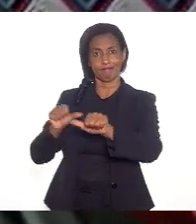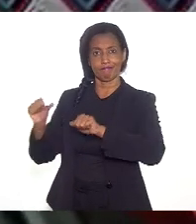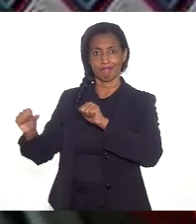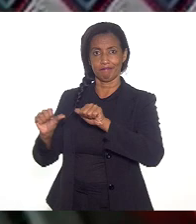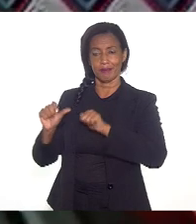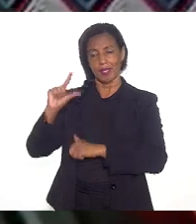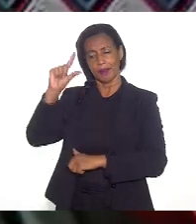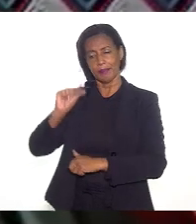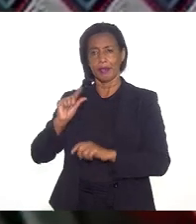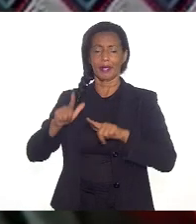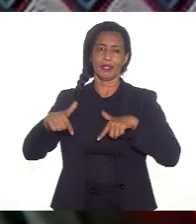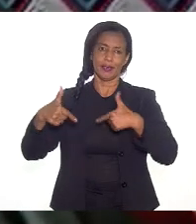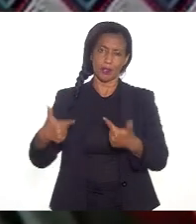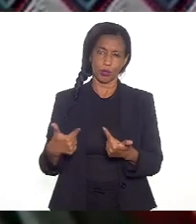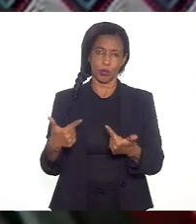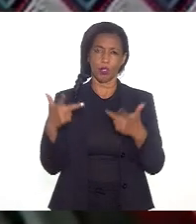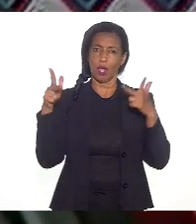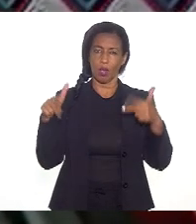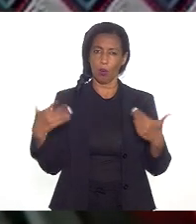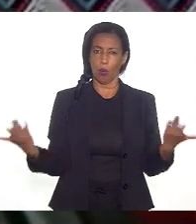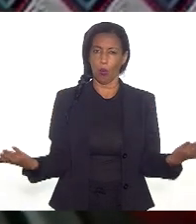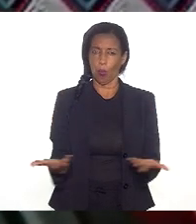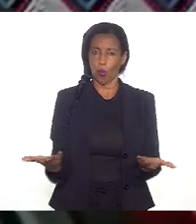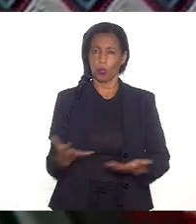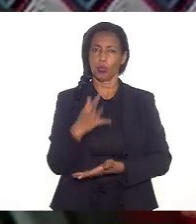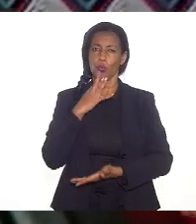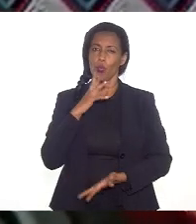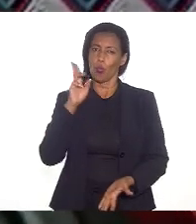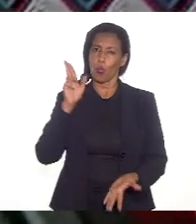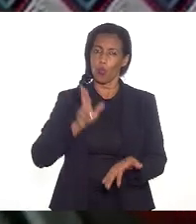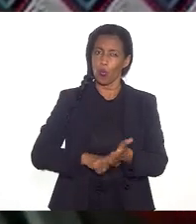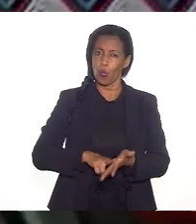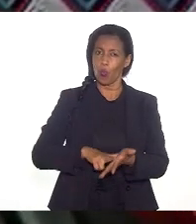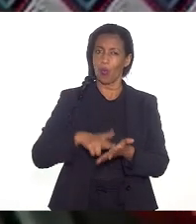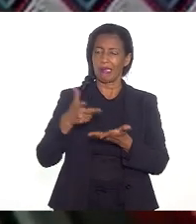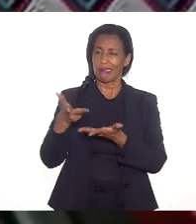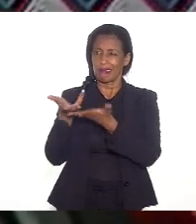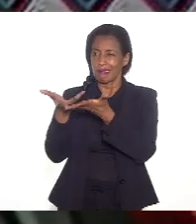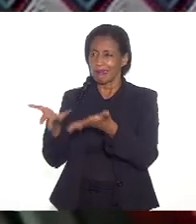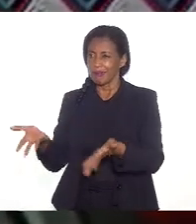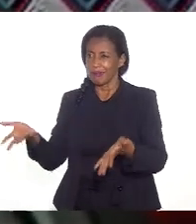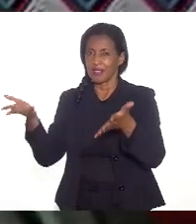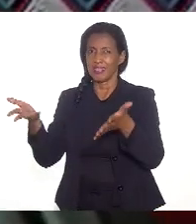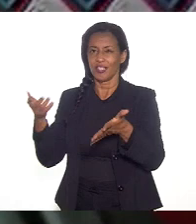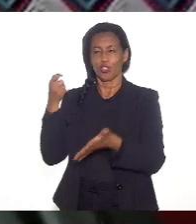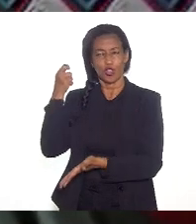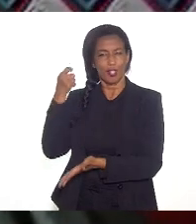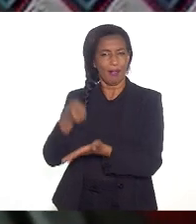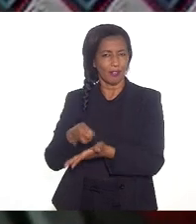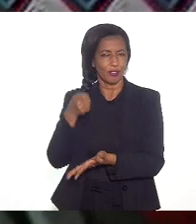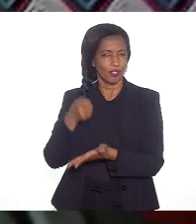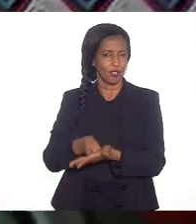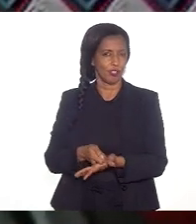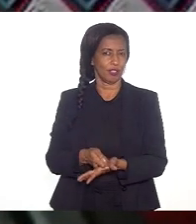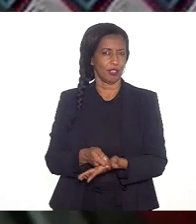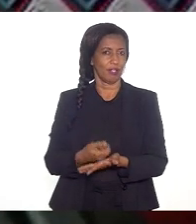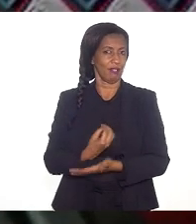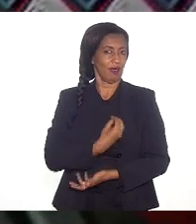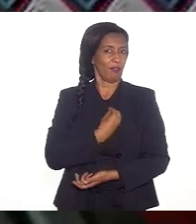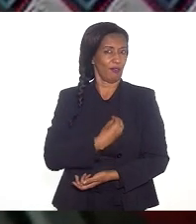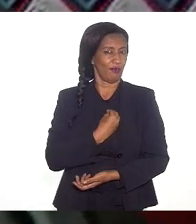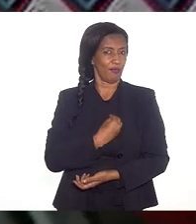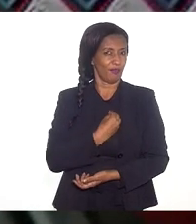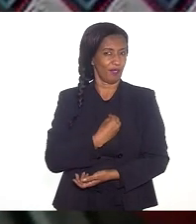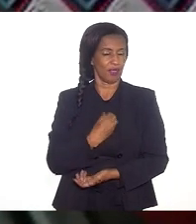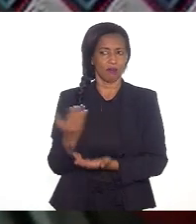pequenas ações como essa, de reconhecimento, de homenagem e de garantia da vida